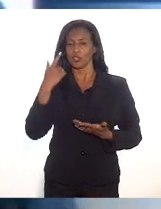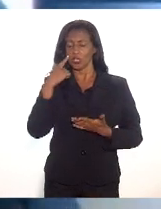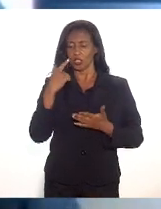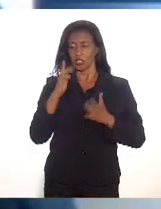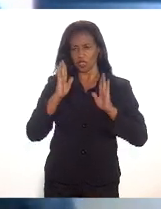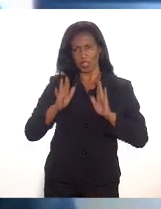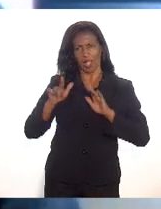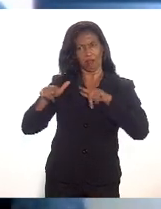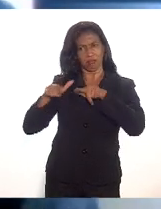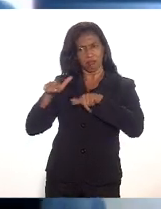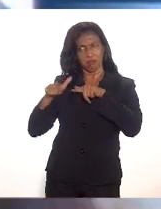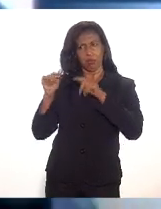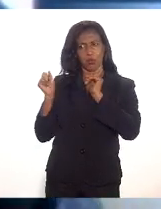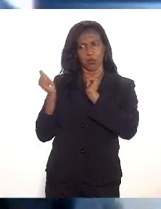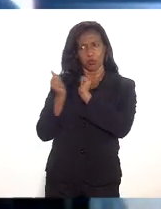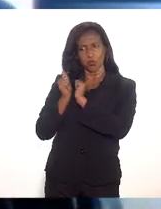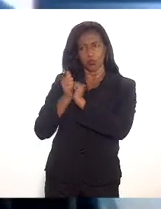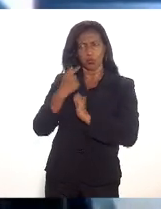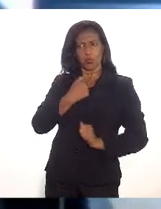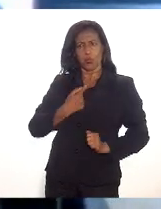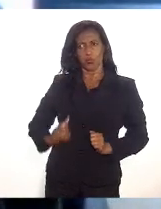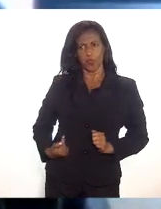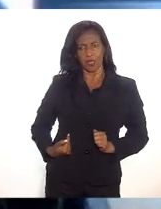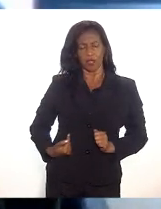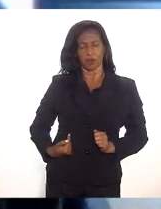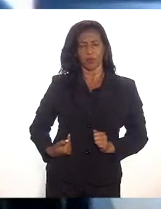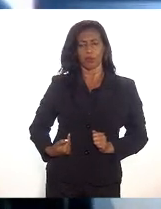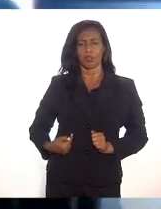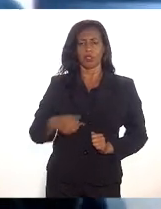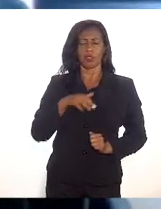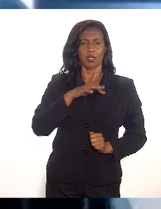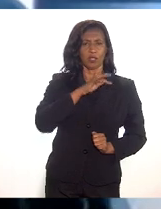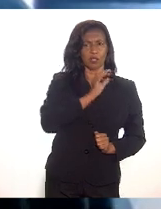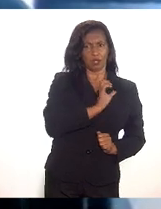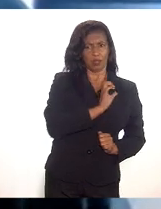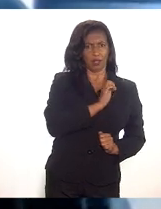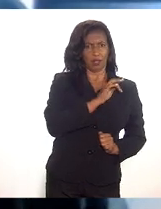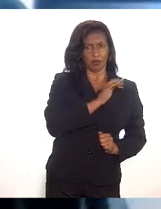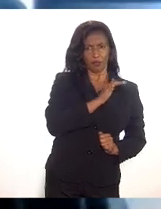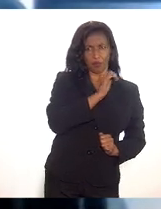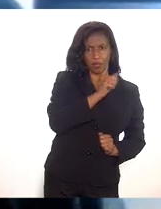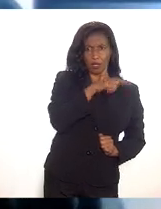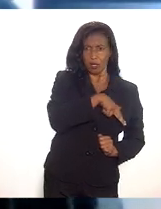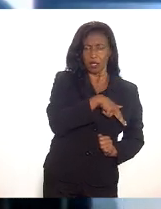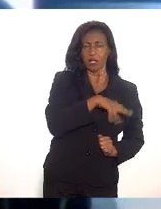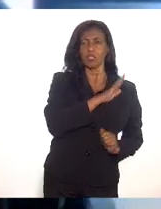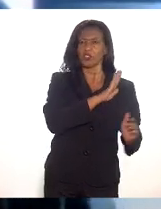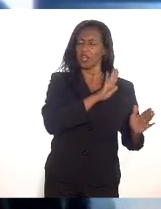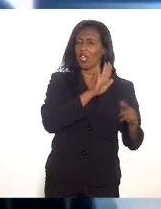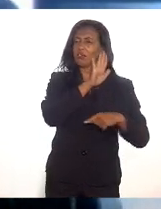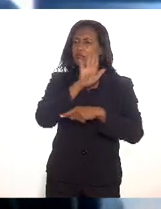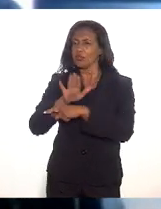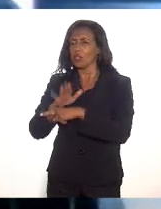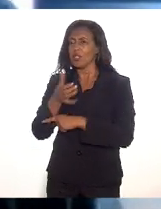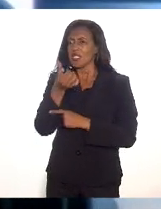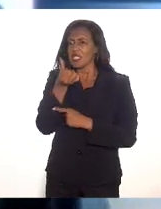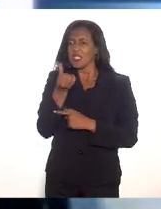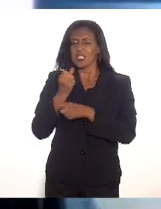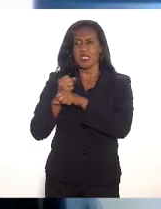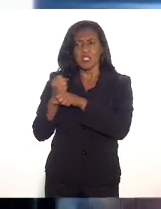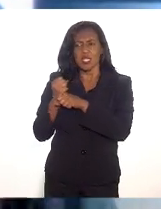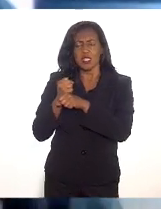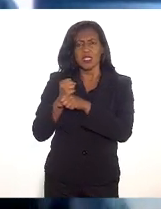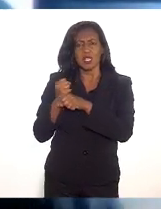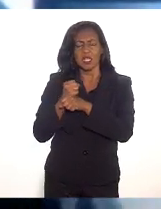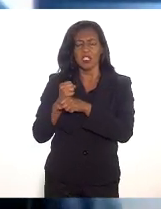o dinheiro do FECAM e pôs para fazer rede. E o nível de tratamento triplicou em 6 anos, de 16 para